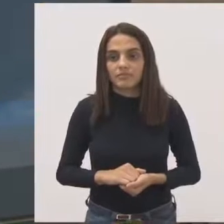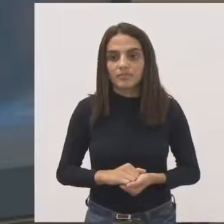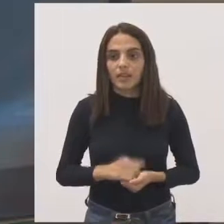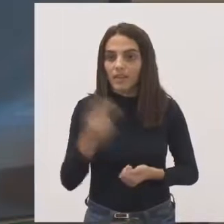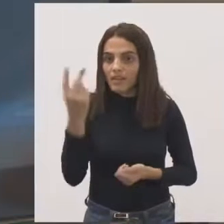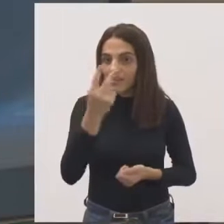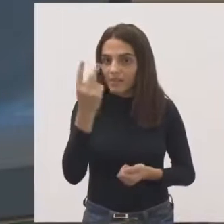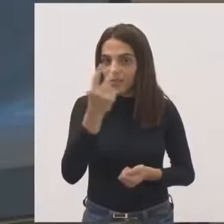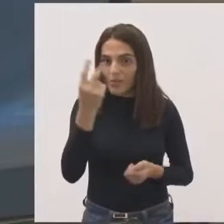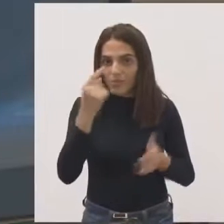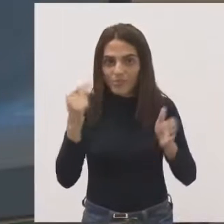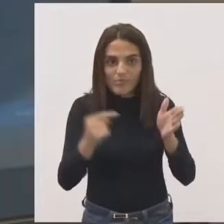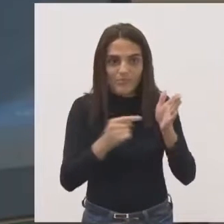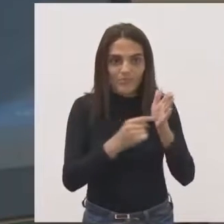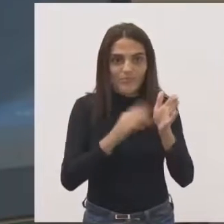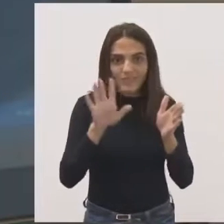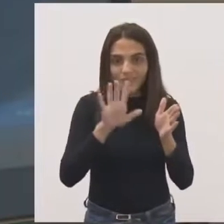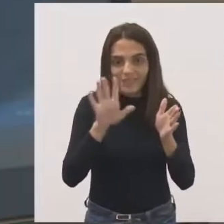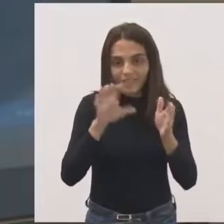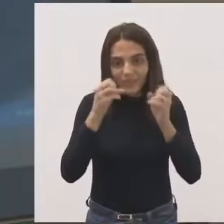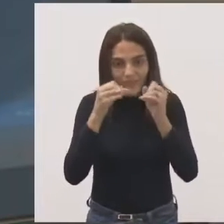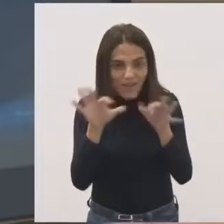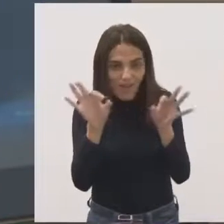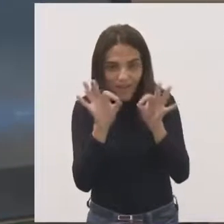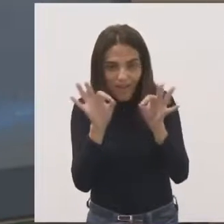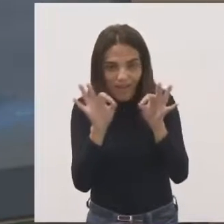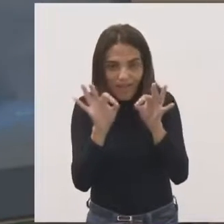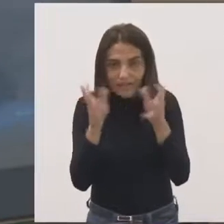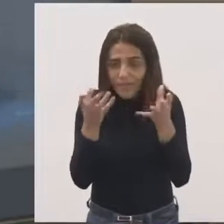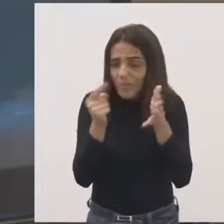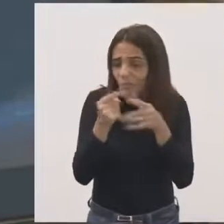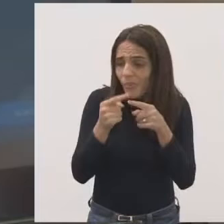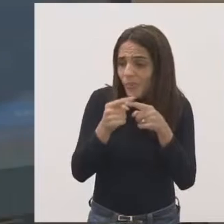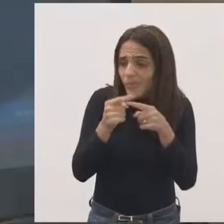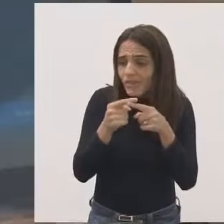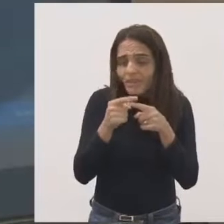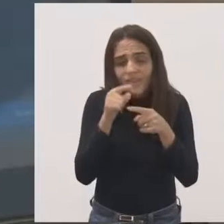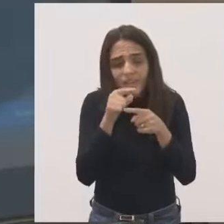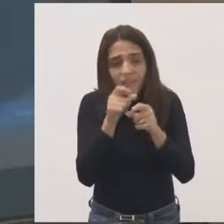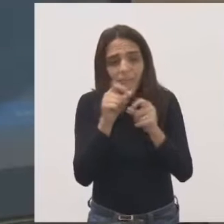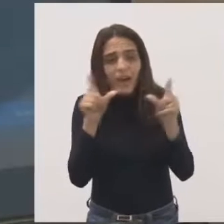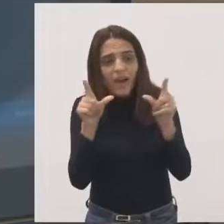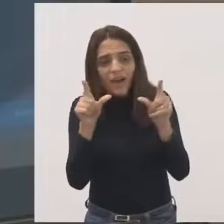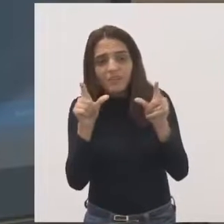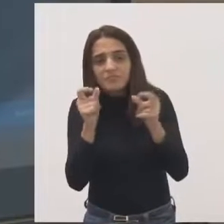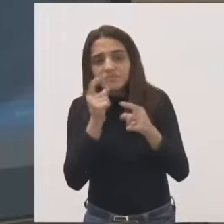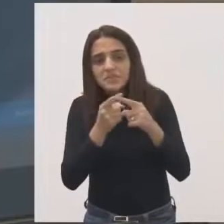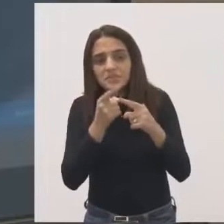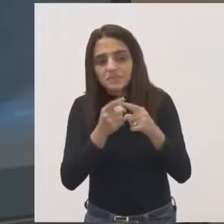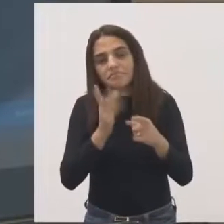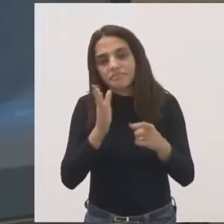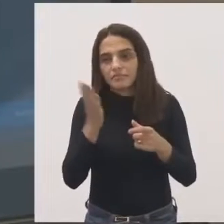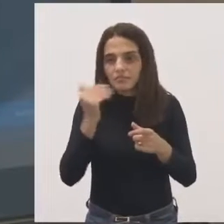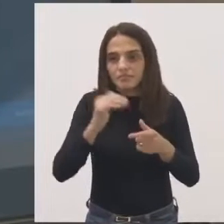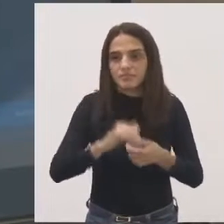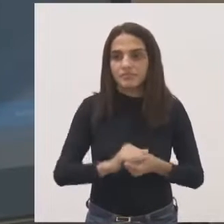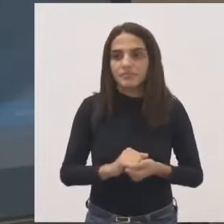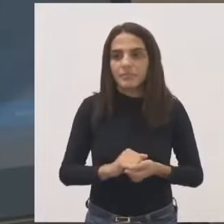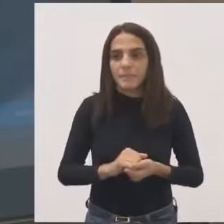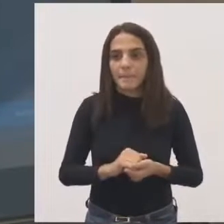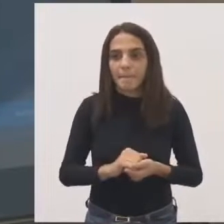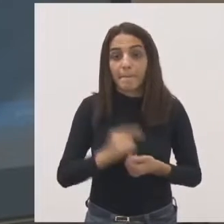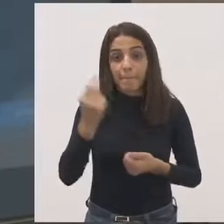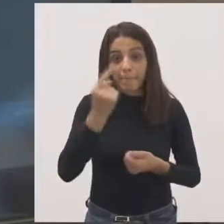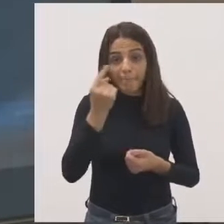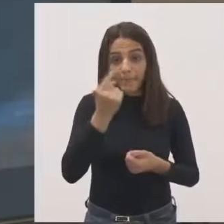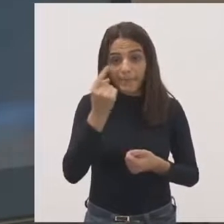opção, não, e vai embora e não explica nada. Então a pessoa fala, nossa, mas por que será que tem aquilo? Para que serve? Então vamos lá. A primeira tela